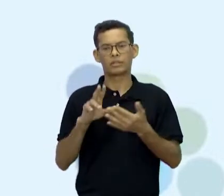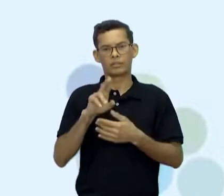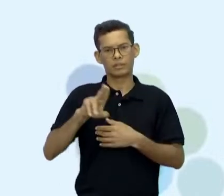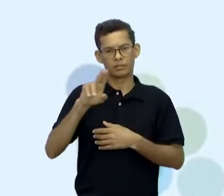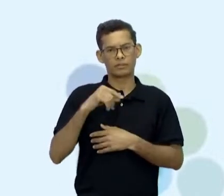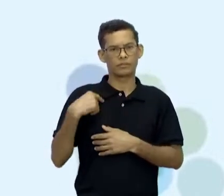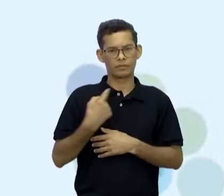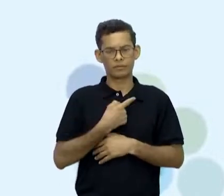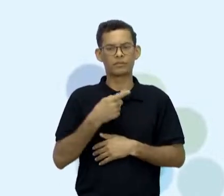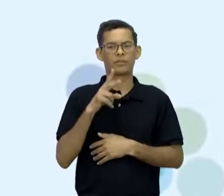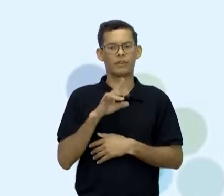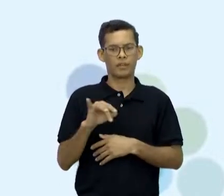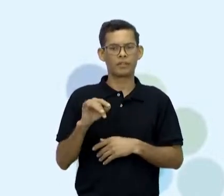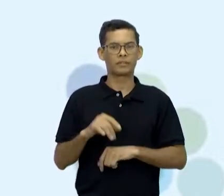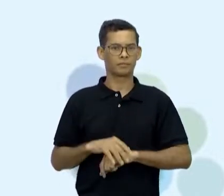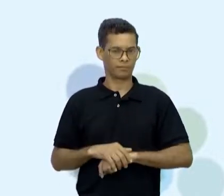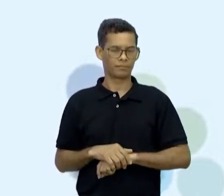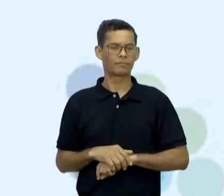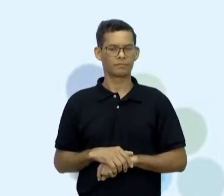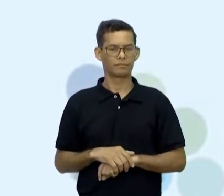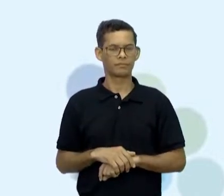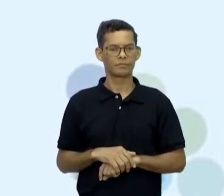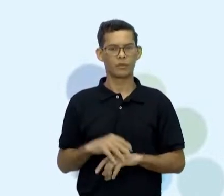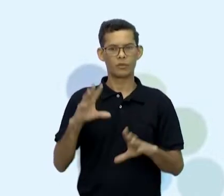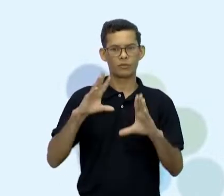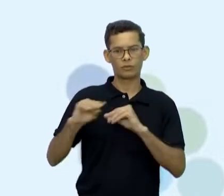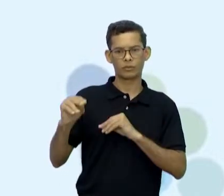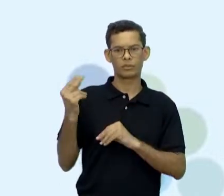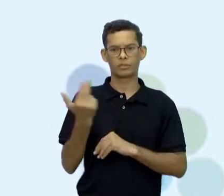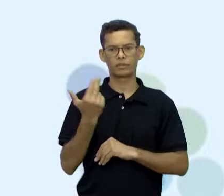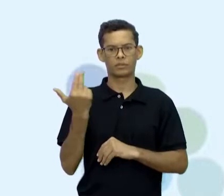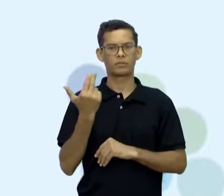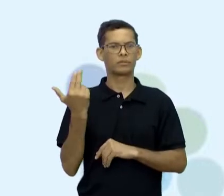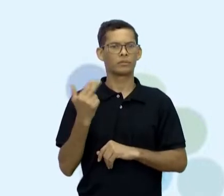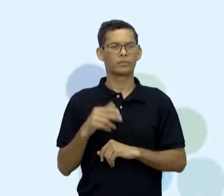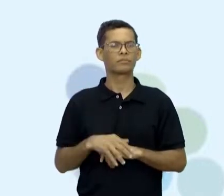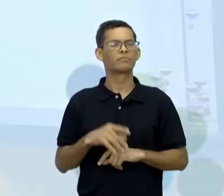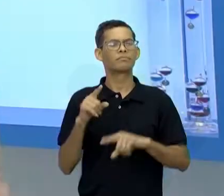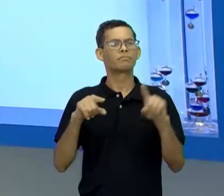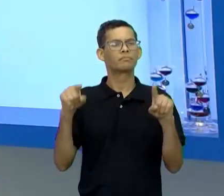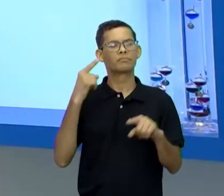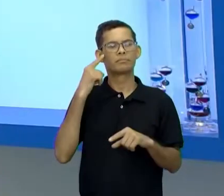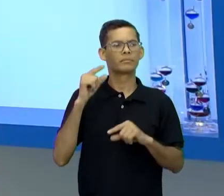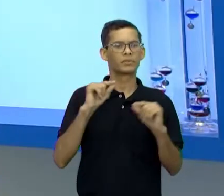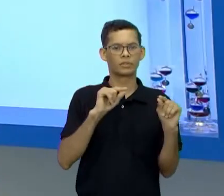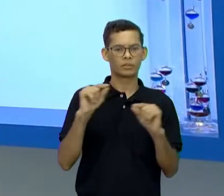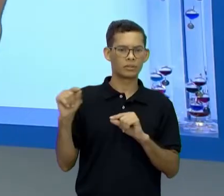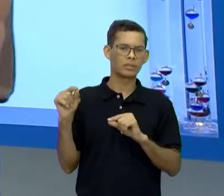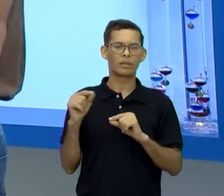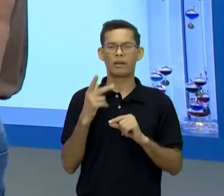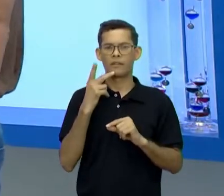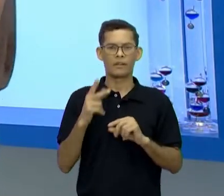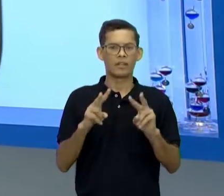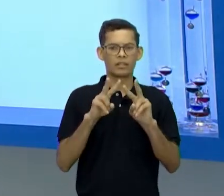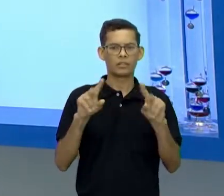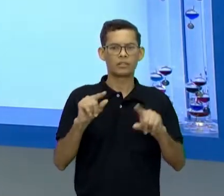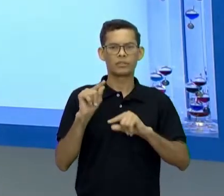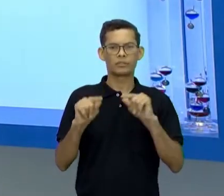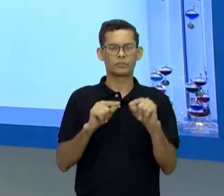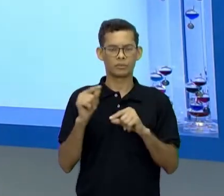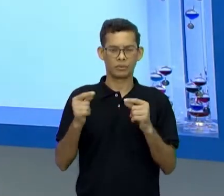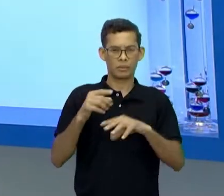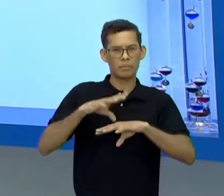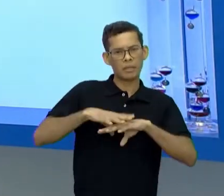exercícios. Não tem como correr, Gibarina. Os nossos estudantes falam, ah, na parte de cálculo eu tenho dificuldade, na parte da matemática,